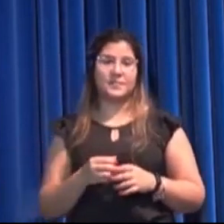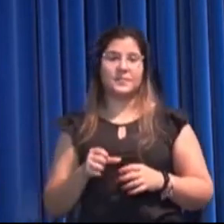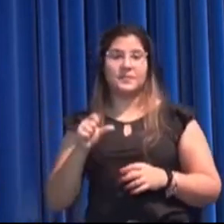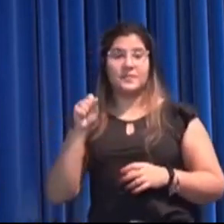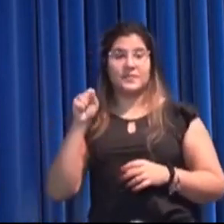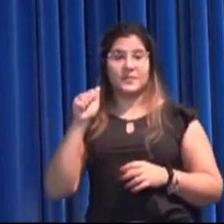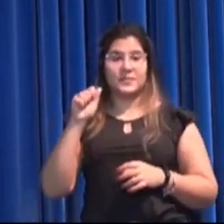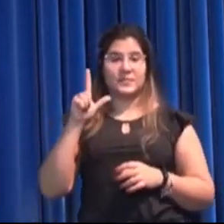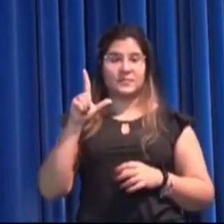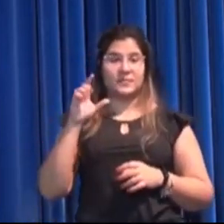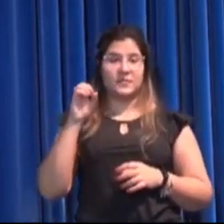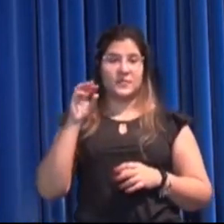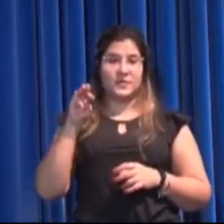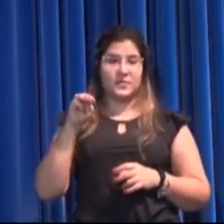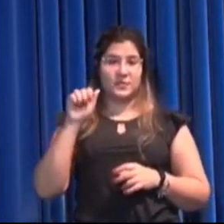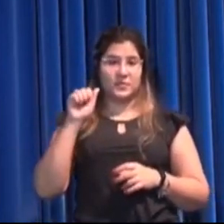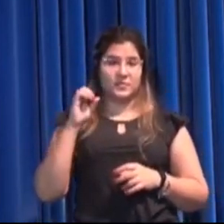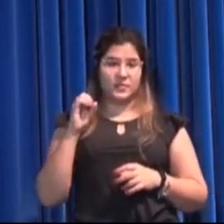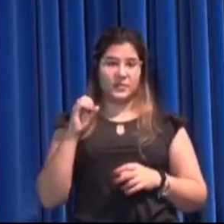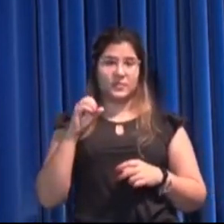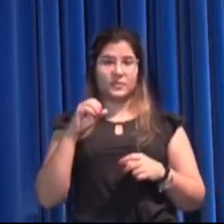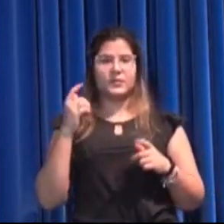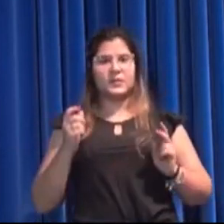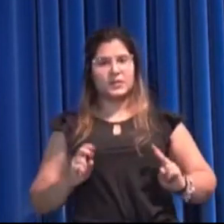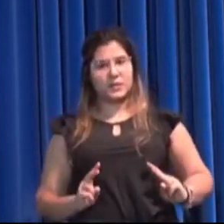Salomão, ele está sempre dizendo, olha, quando